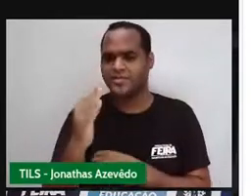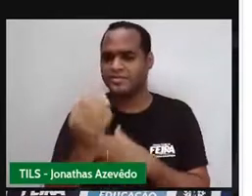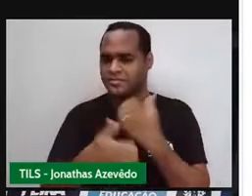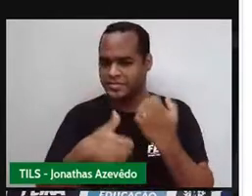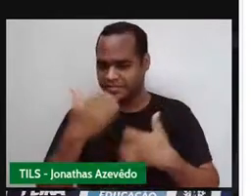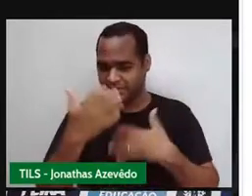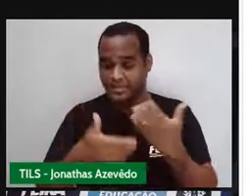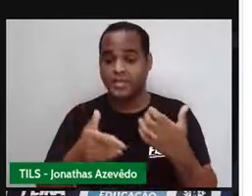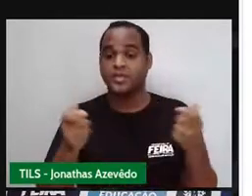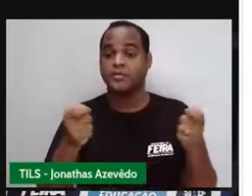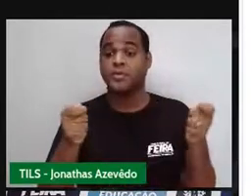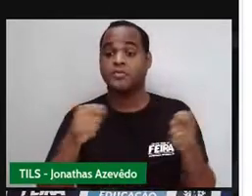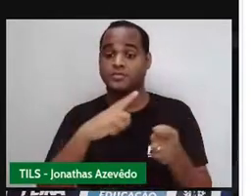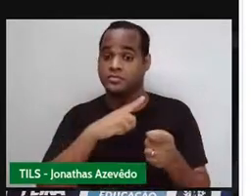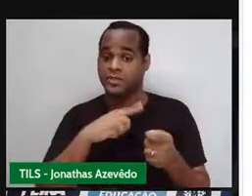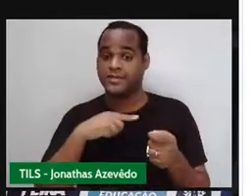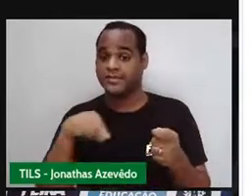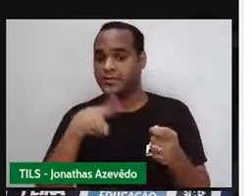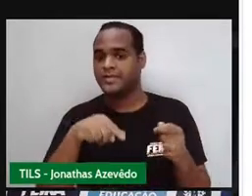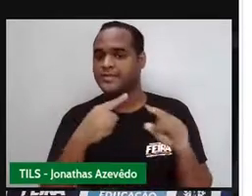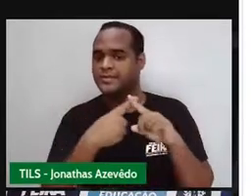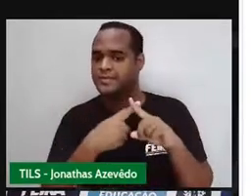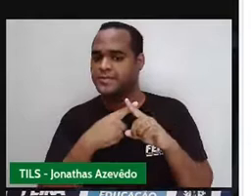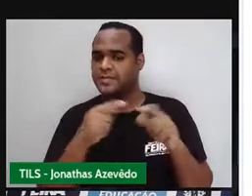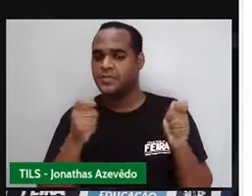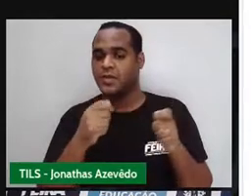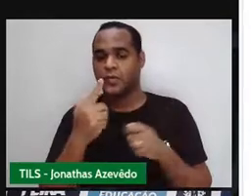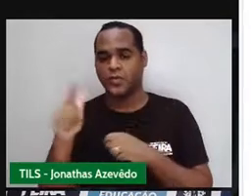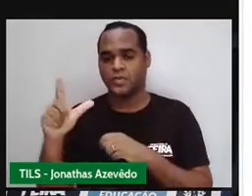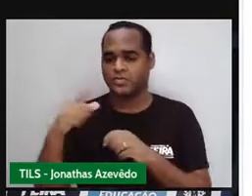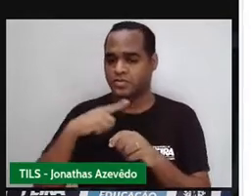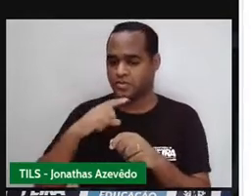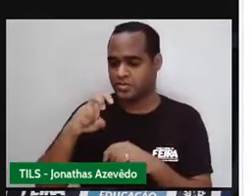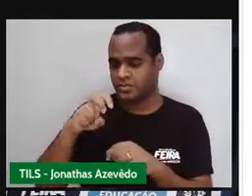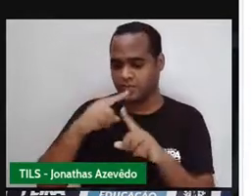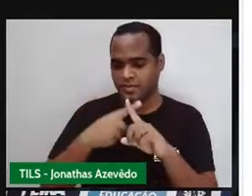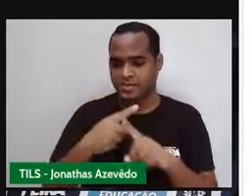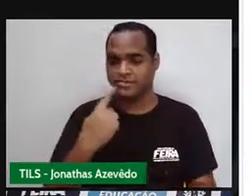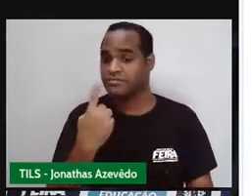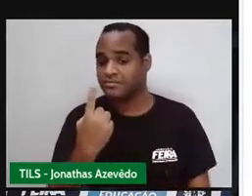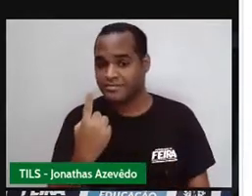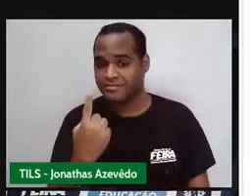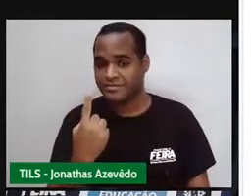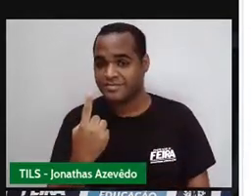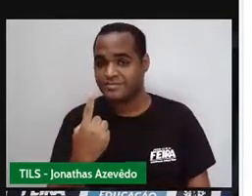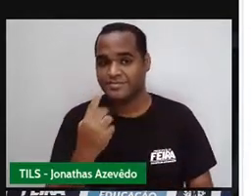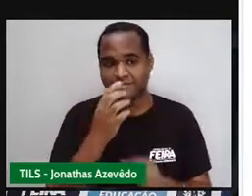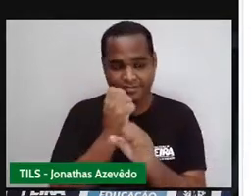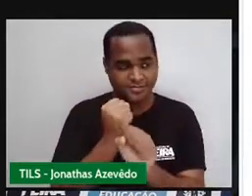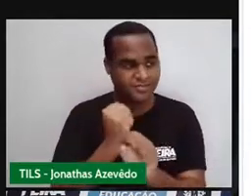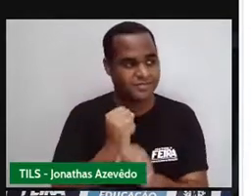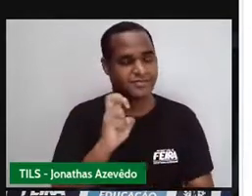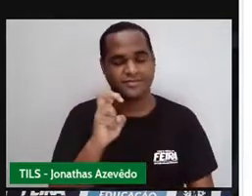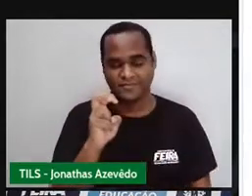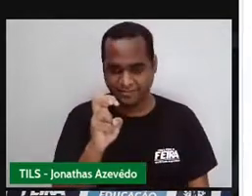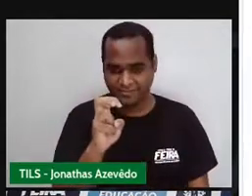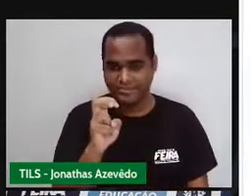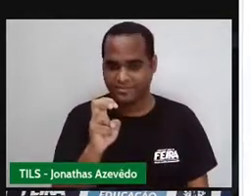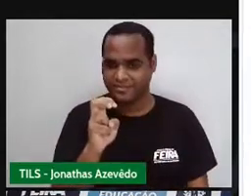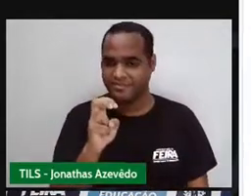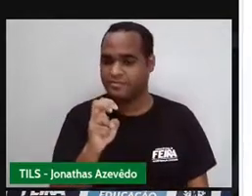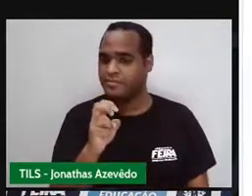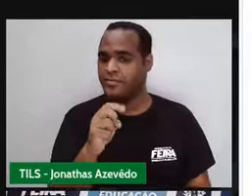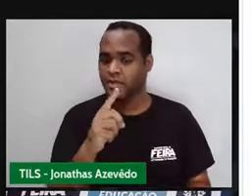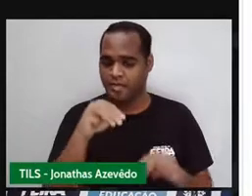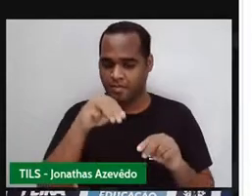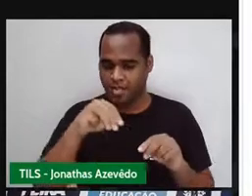tal a gente já sabe que tem que multiplicar um pelo outro então a gente faz cinco vezes um que dá 5 cm